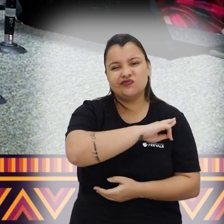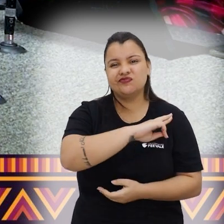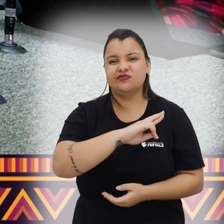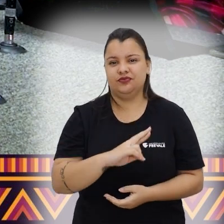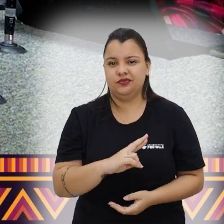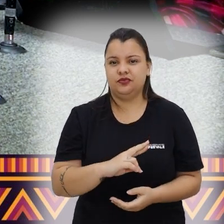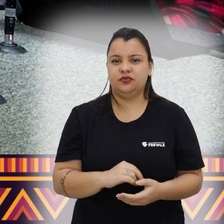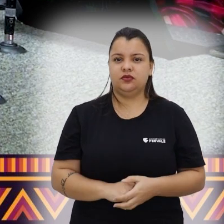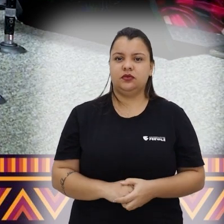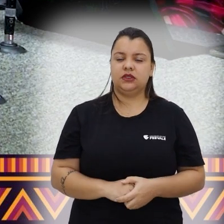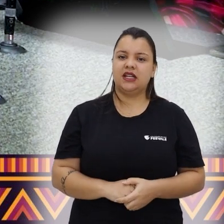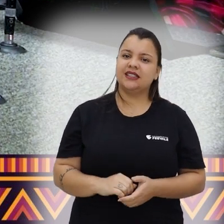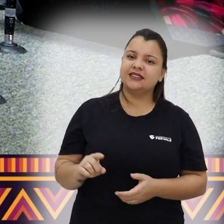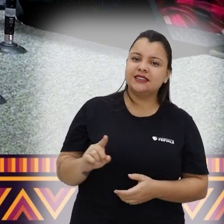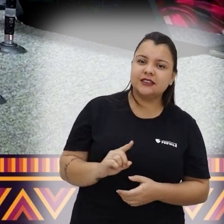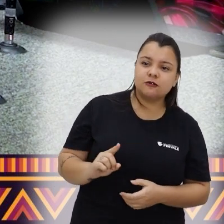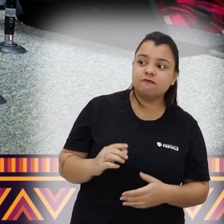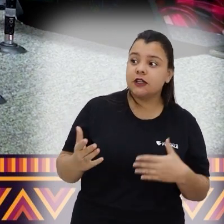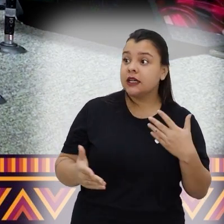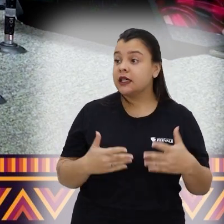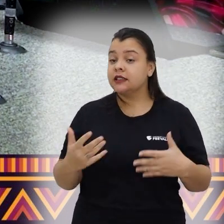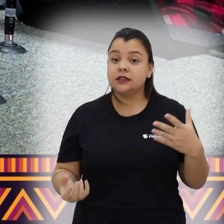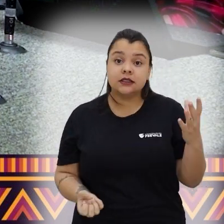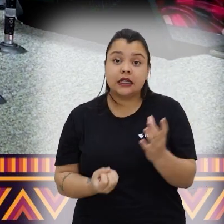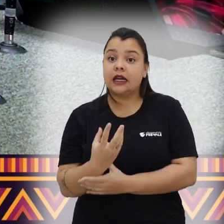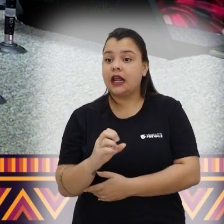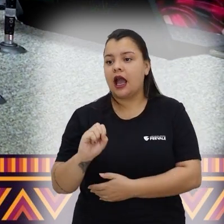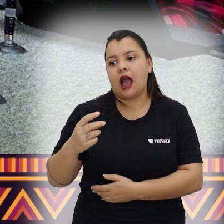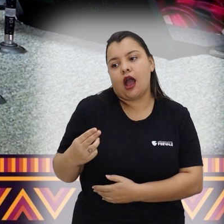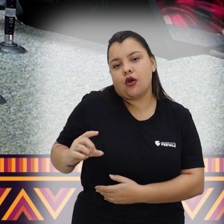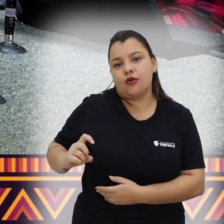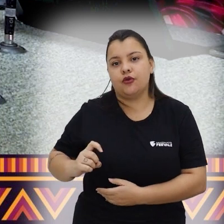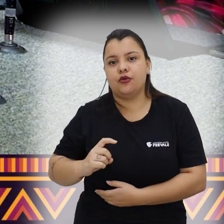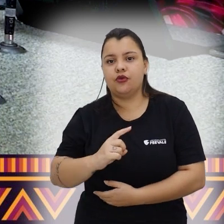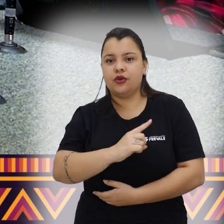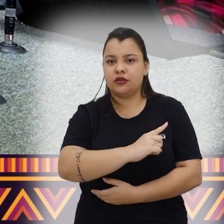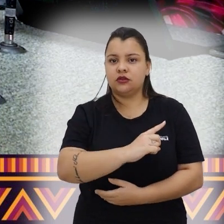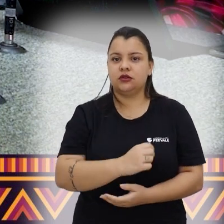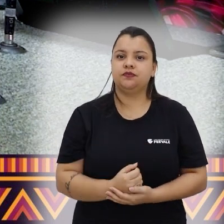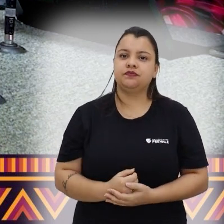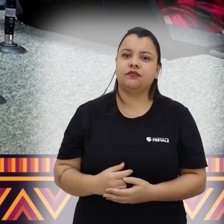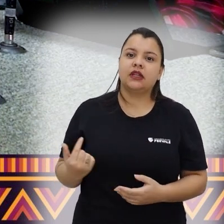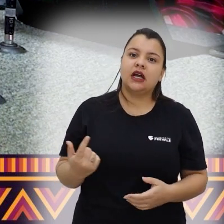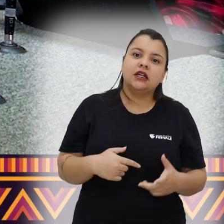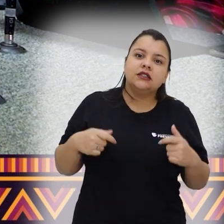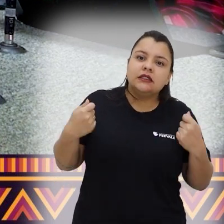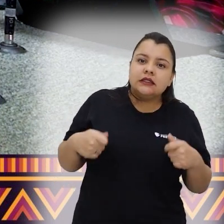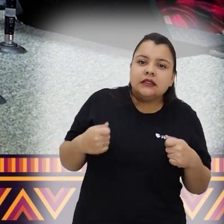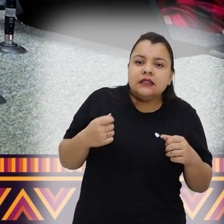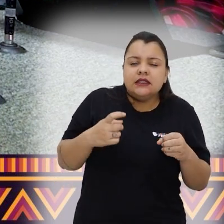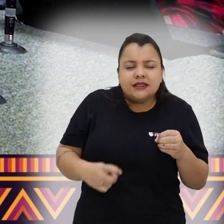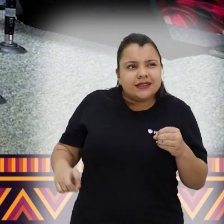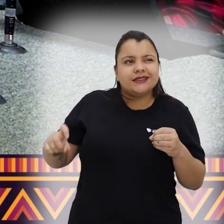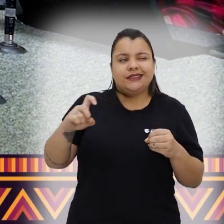Não é que a gente vá construir ou que a gente vai evoluir. a gente precisa